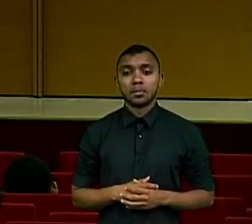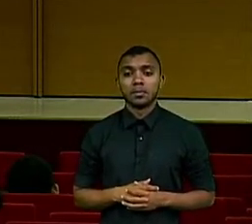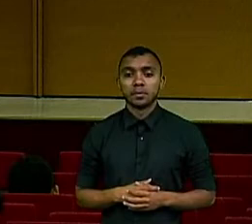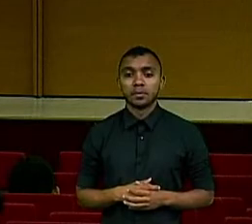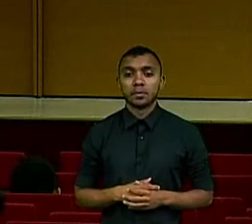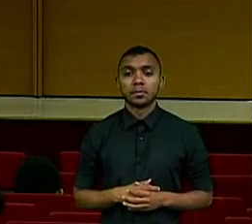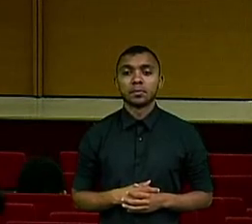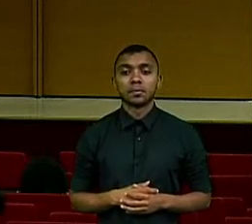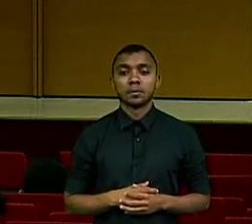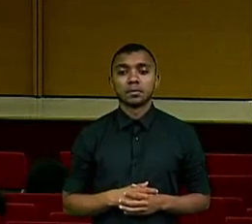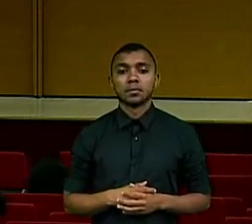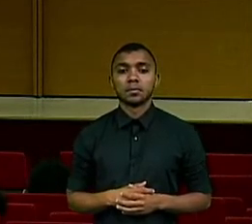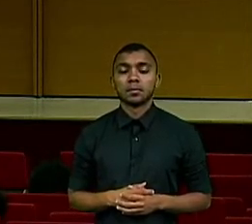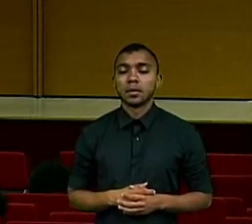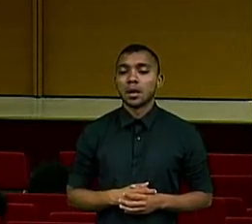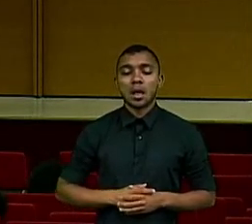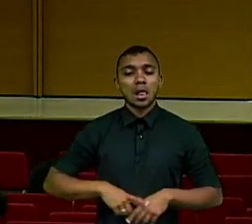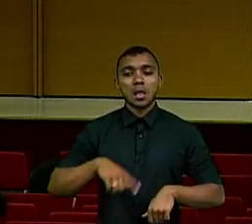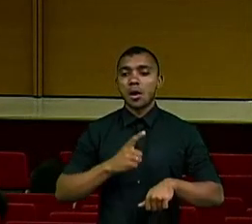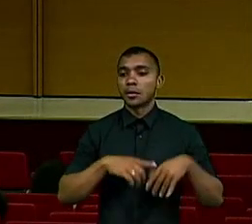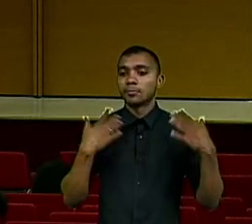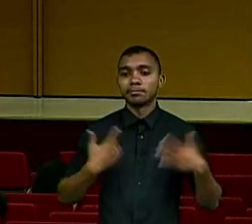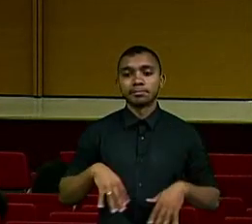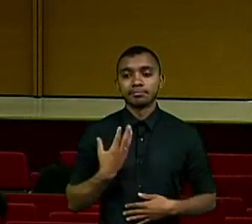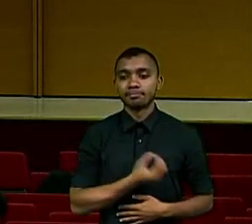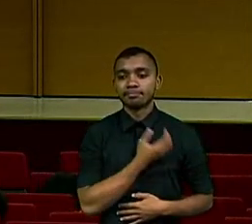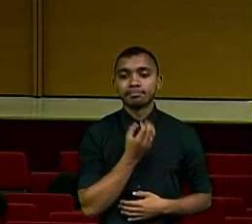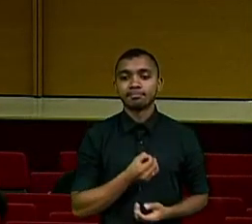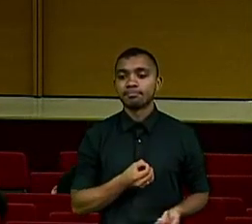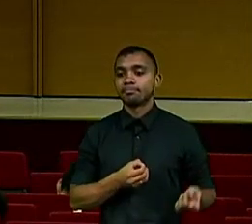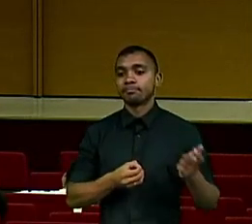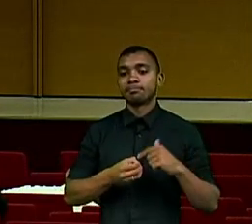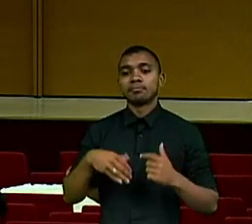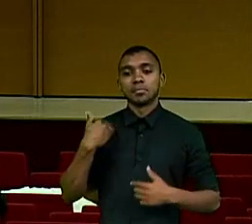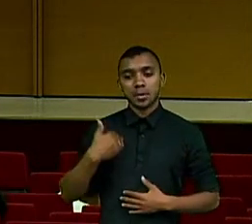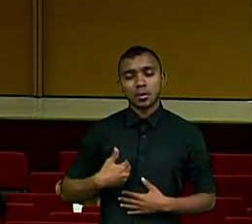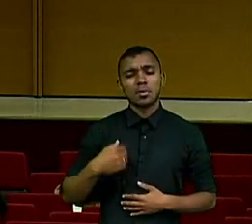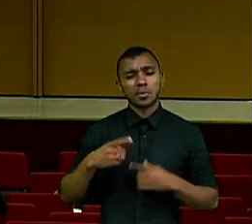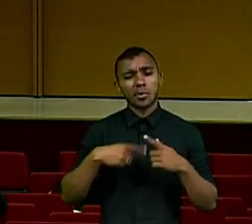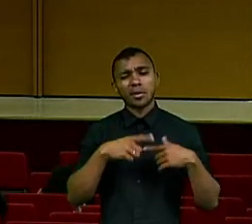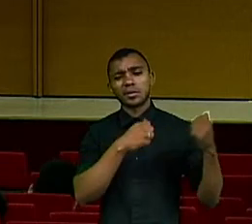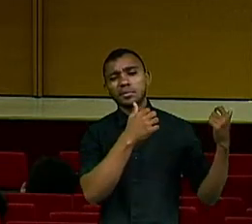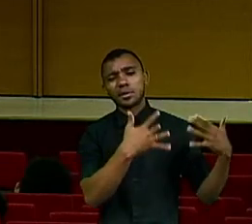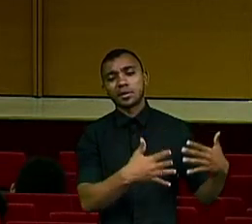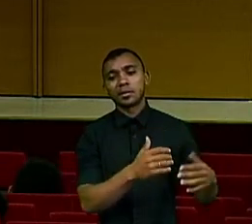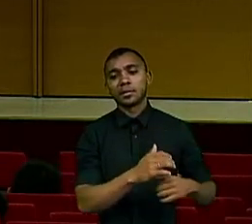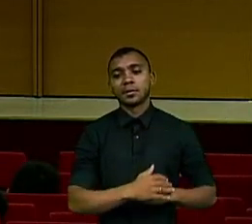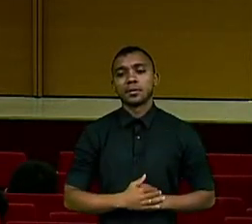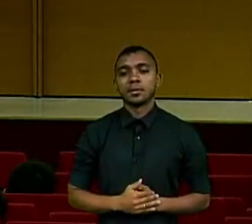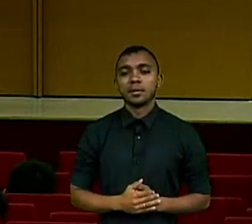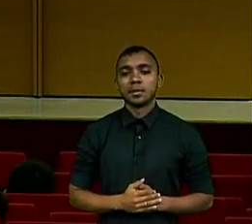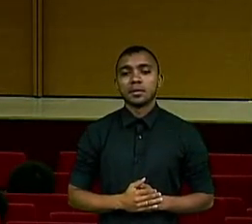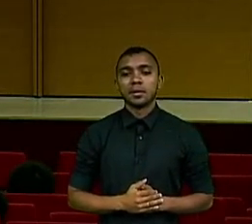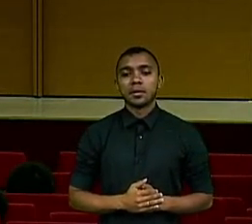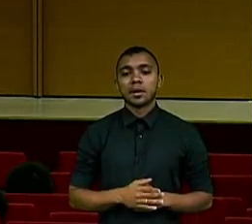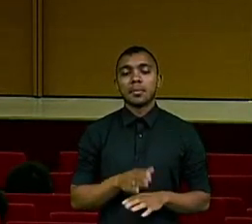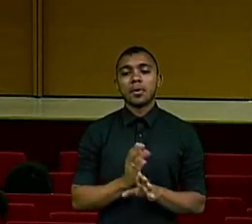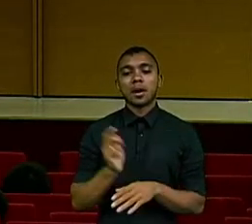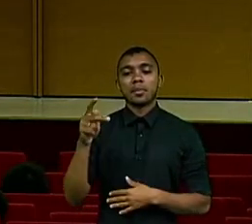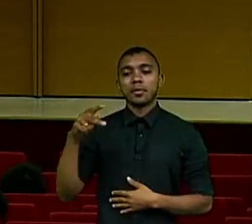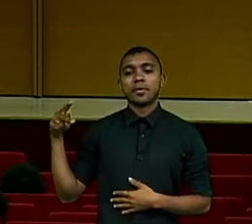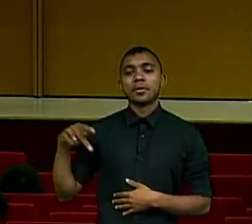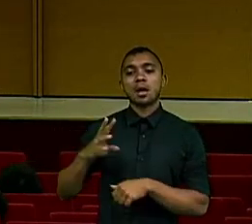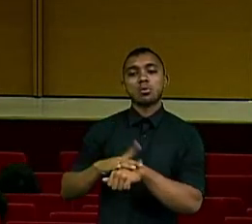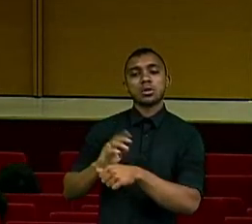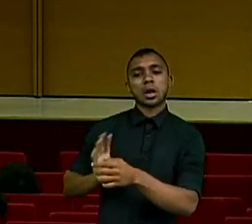acontecer um milagre você sobreviver Como foi o meu caso daqui a pouco eu conto essa história é porque o Natiel contou que teve tanta doença eu quero